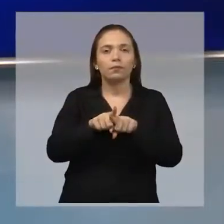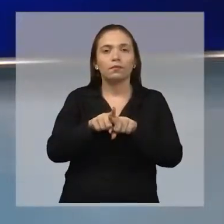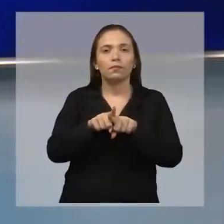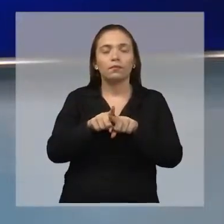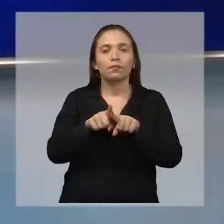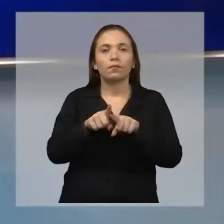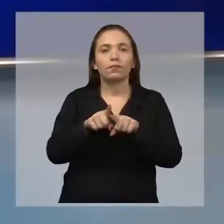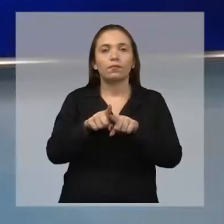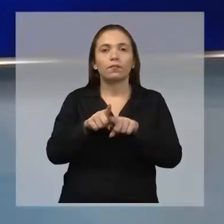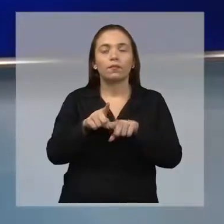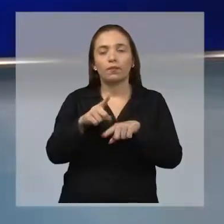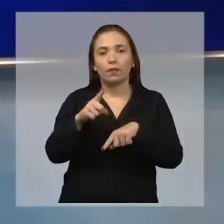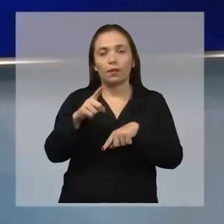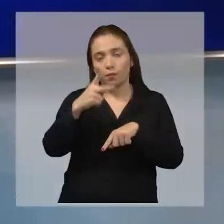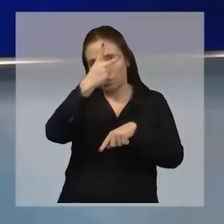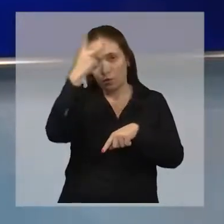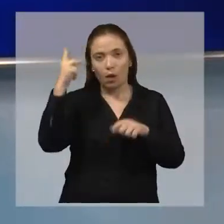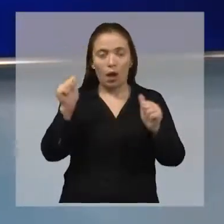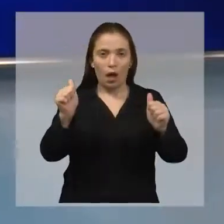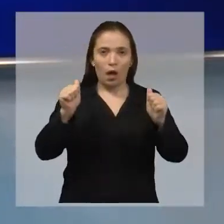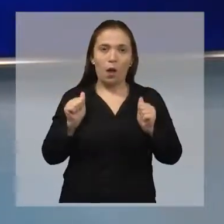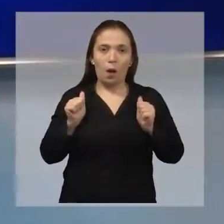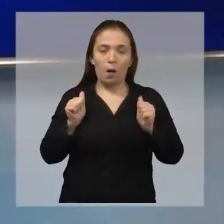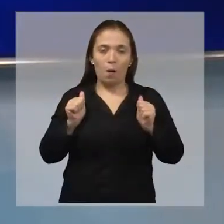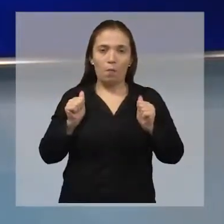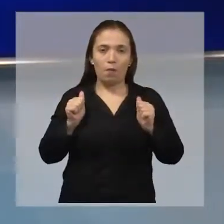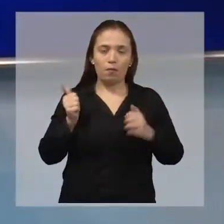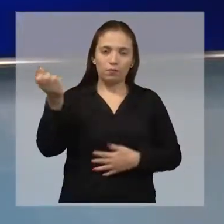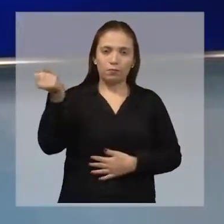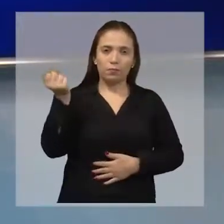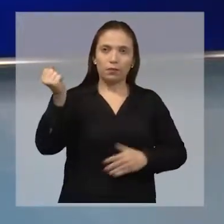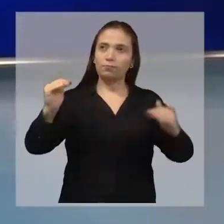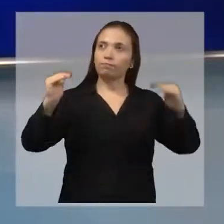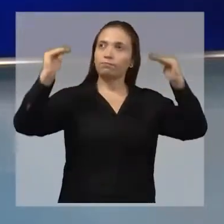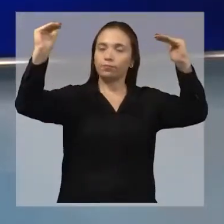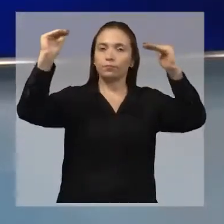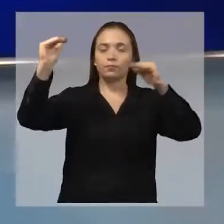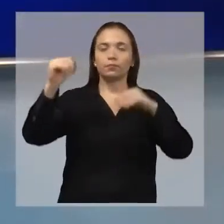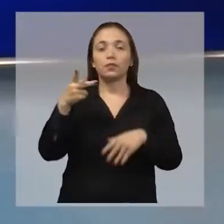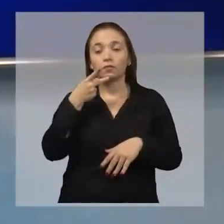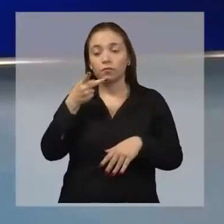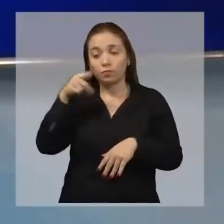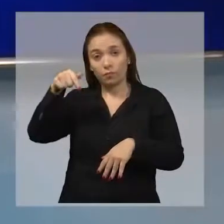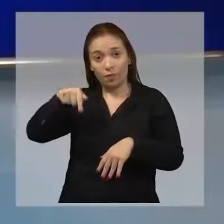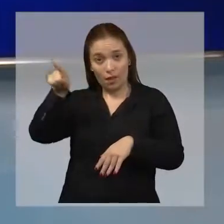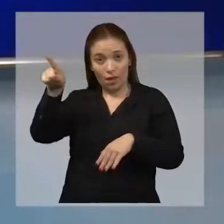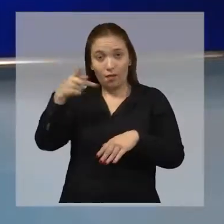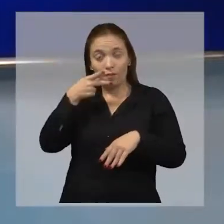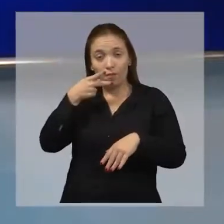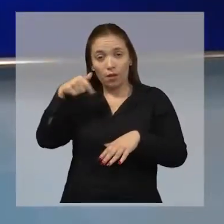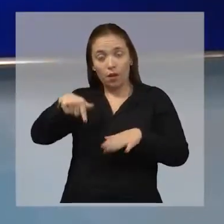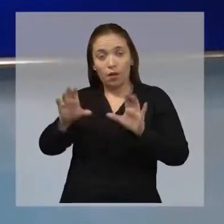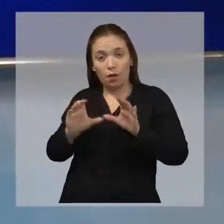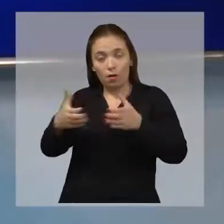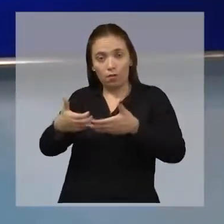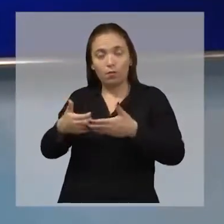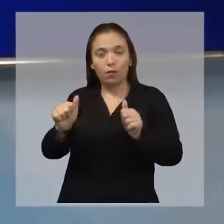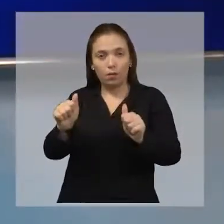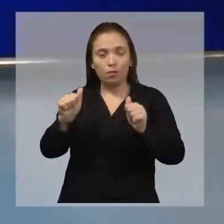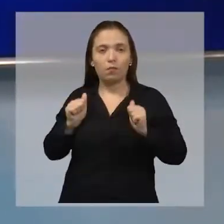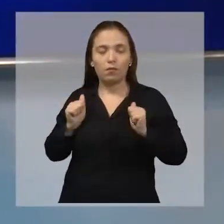diálogo? A mim pareceu bom senso, pareceu um bom começo, uma outra retomada. Eu não acho que foi